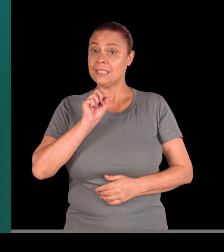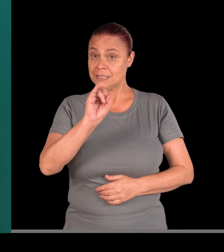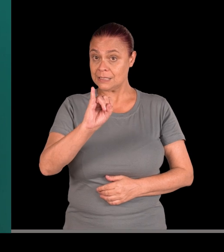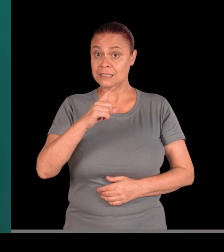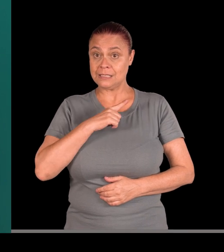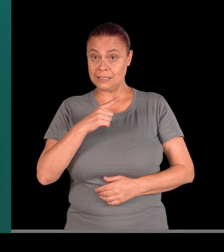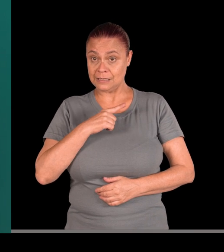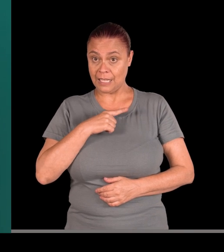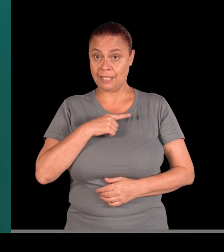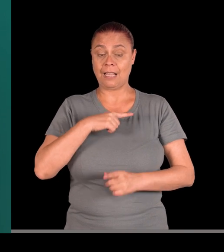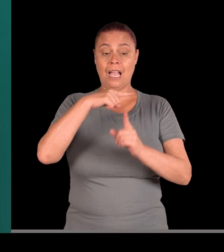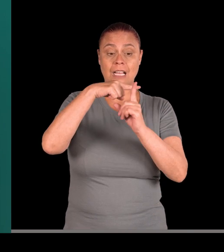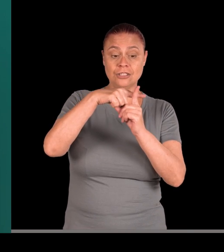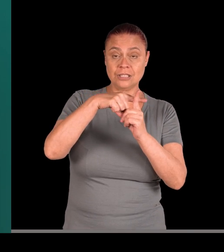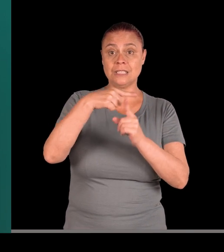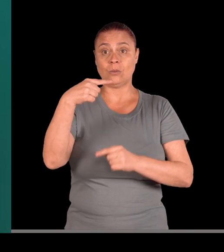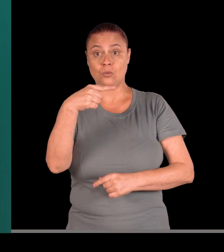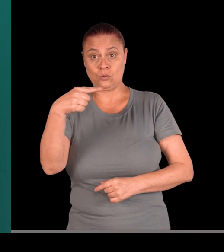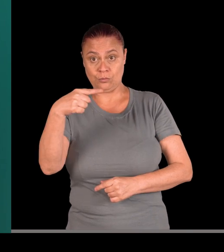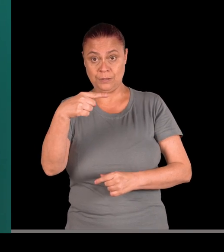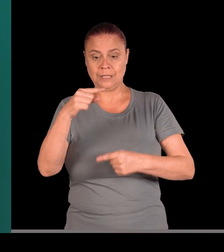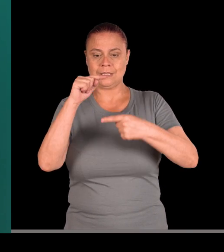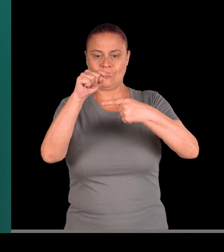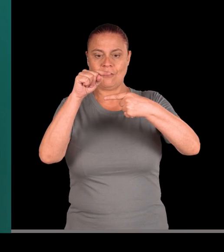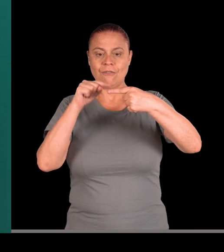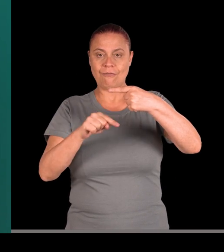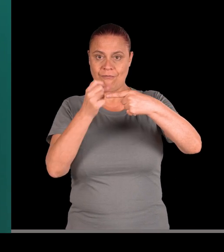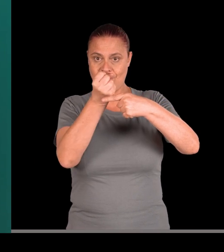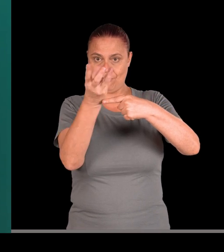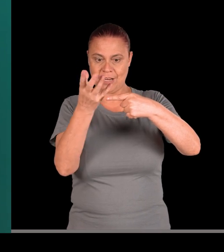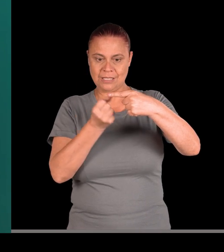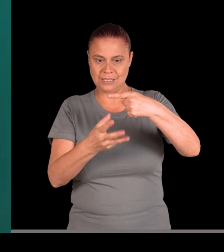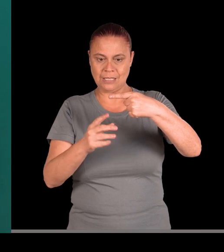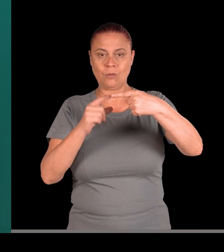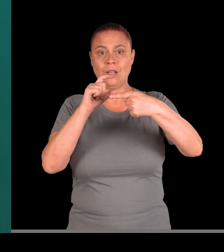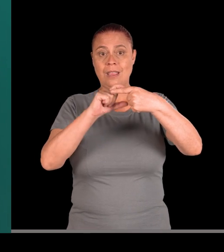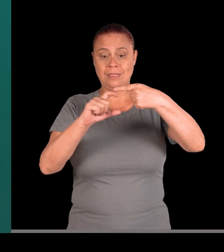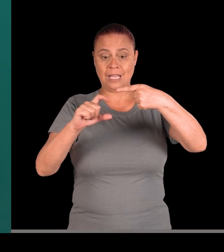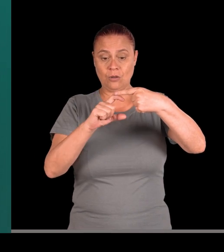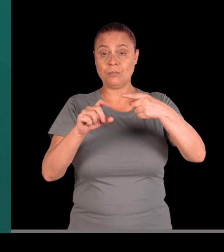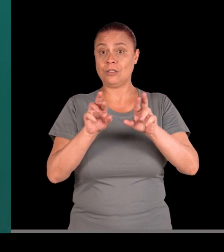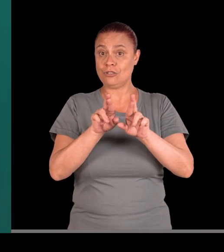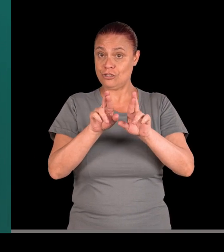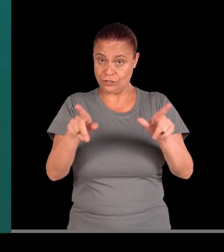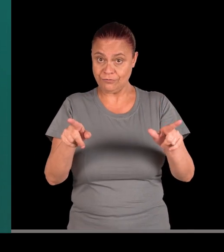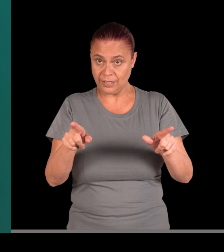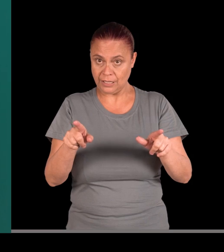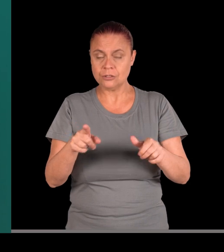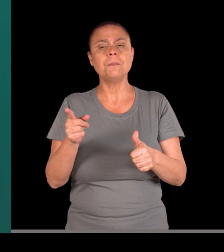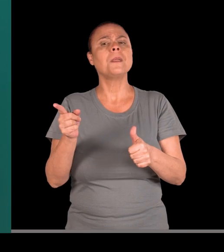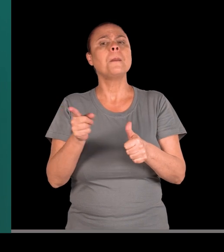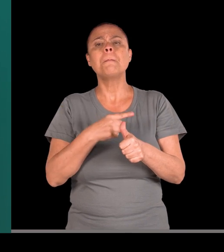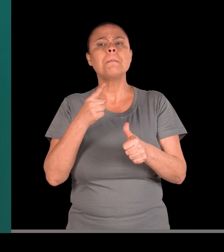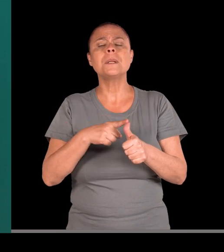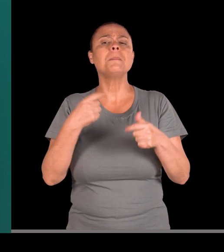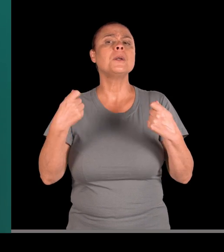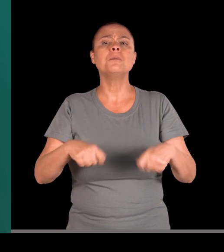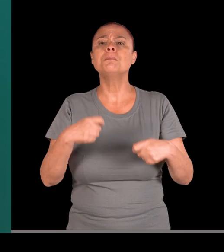Quando nós temos uma adição e uma subtração de frações com denominadores diferentes, a